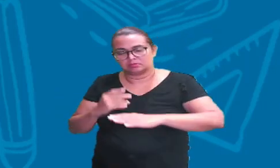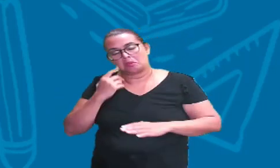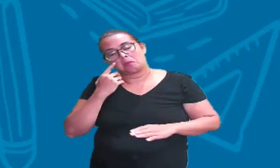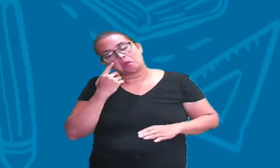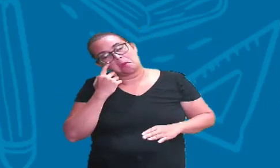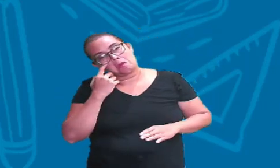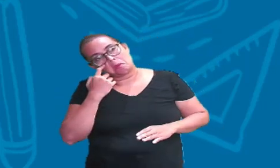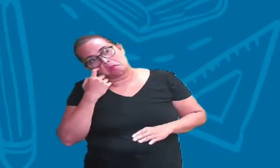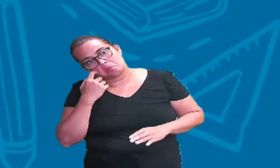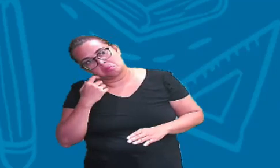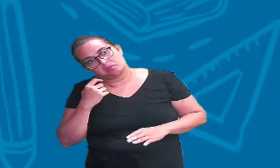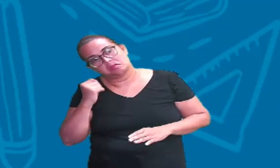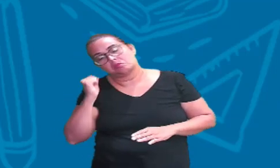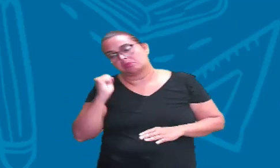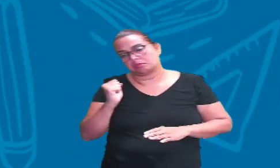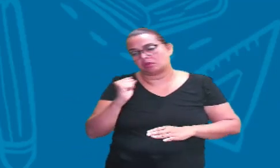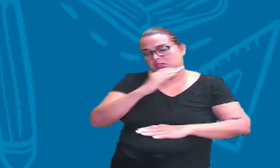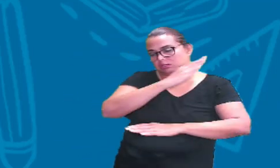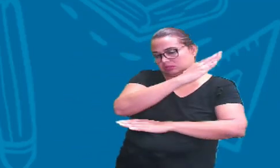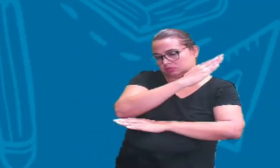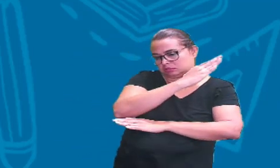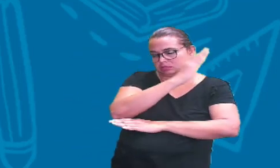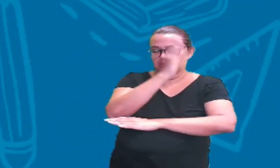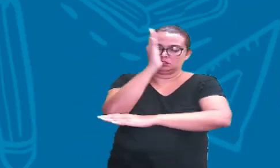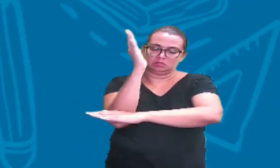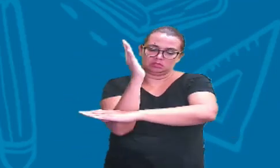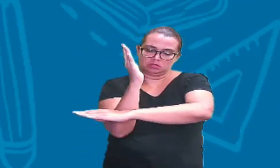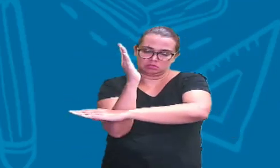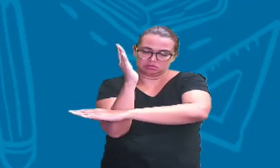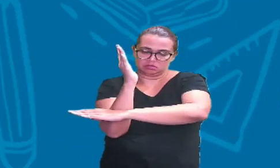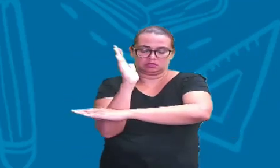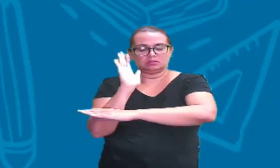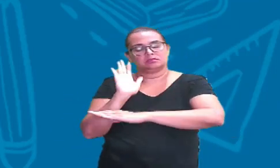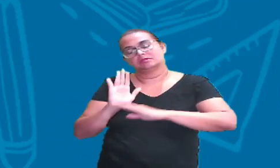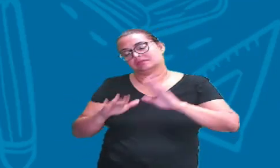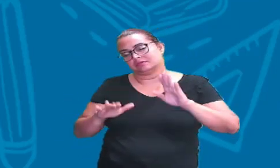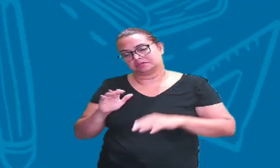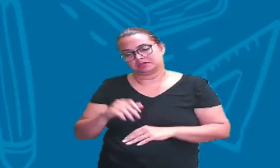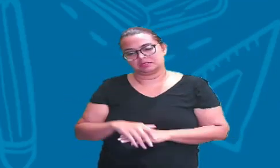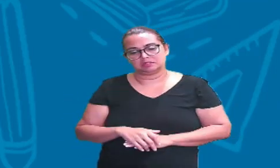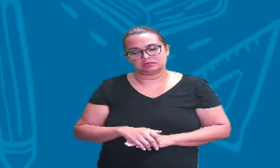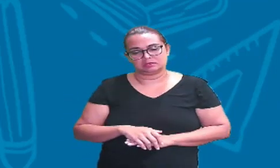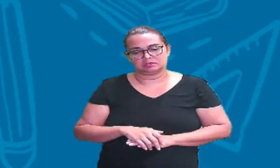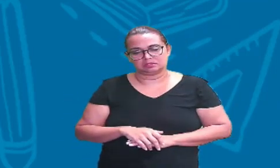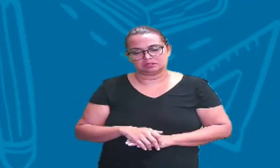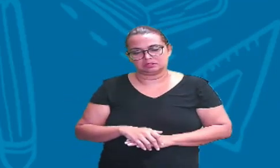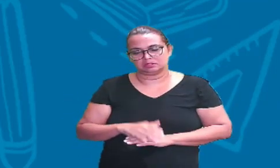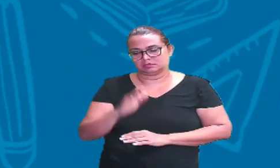pode ser inclinada e ela também pode ser reta, tá? Quando ela é reta, ela é chamada de